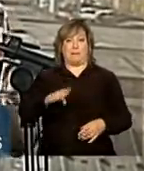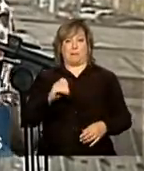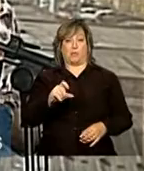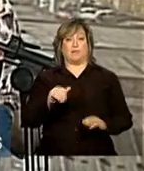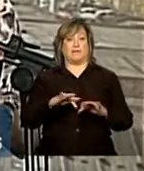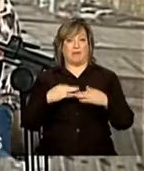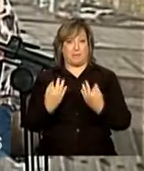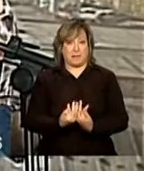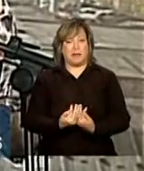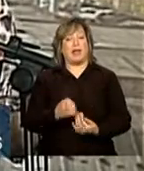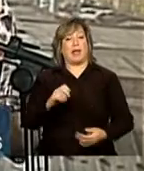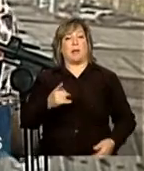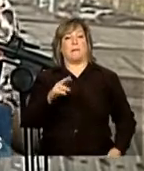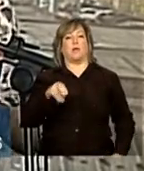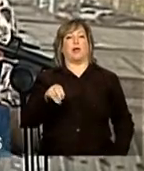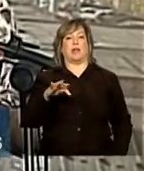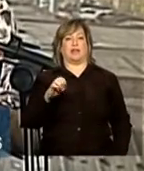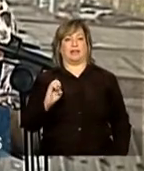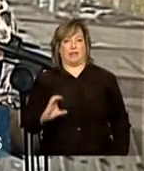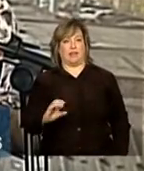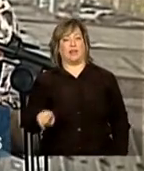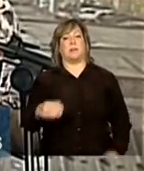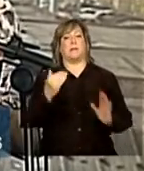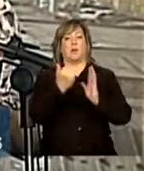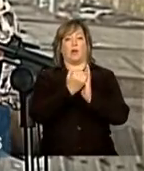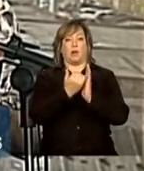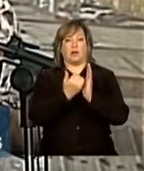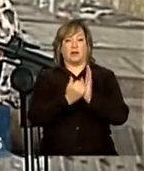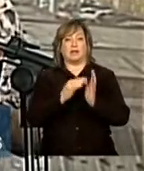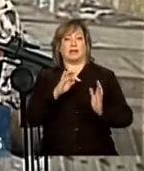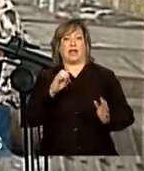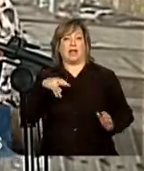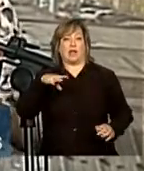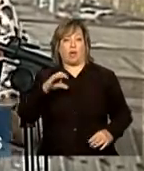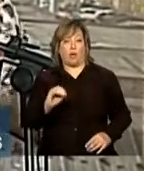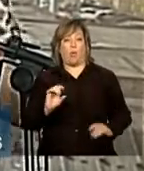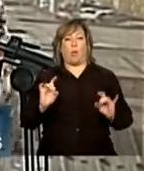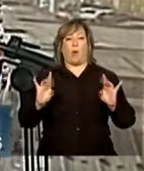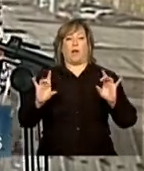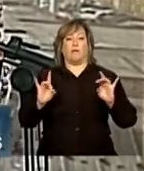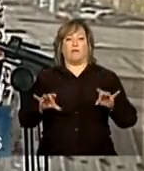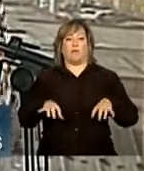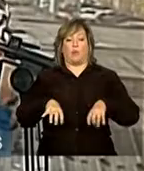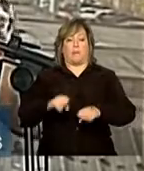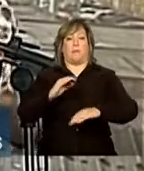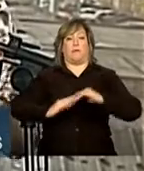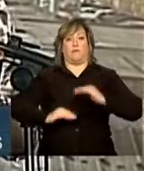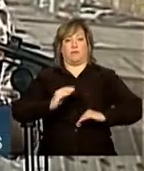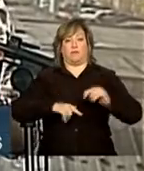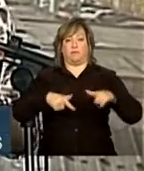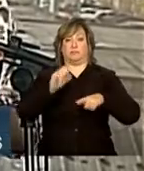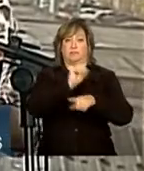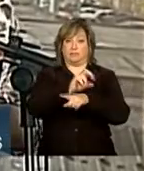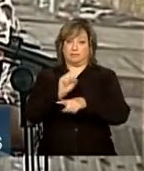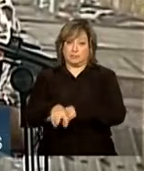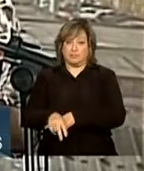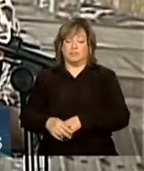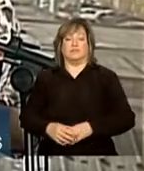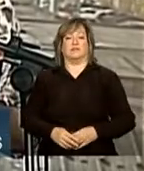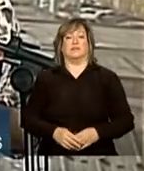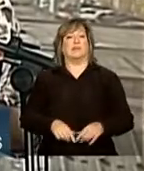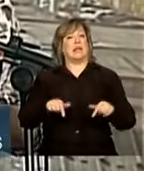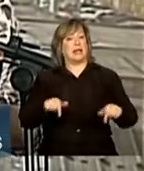o chamado Pronatec, Programa Técnico de Qualificação Profissional e Emprego.